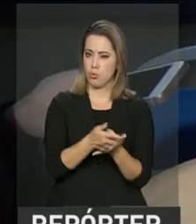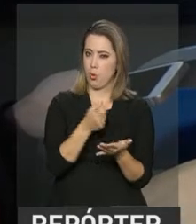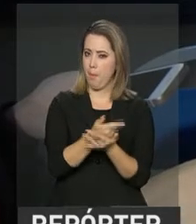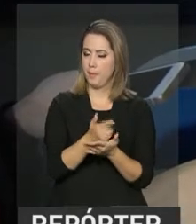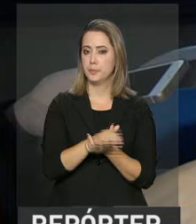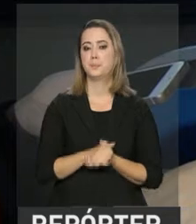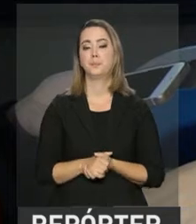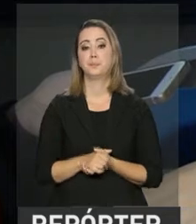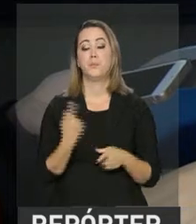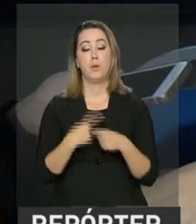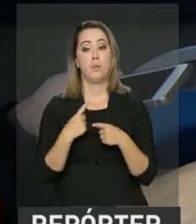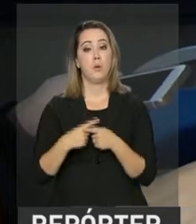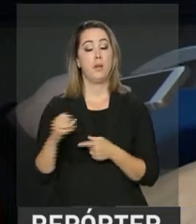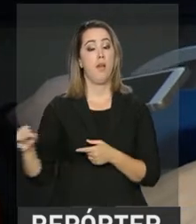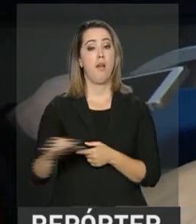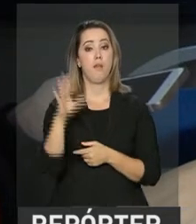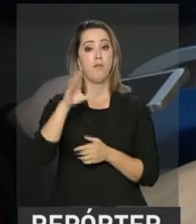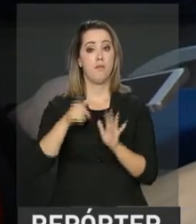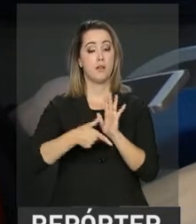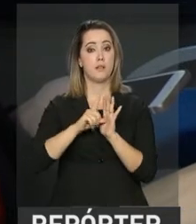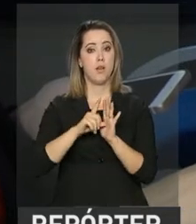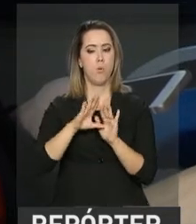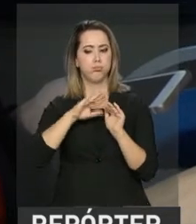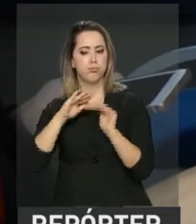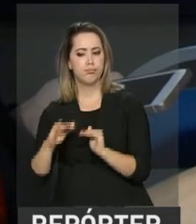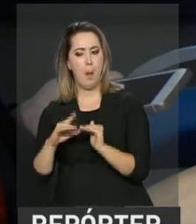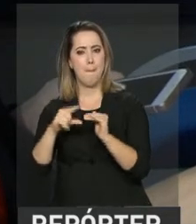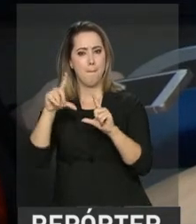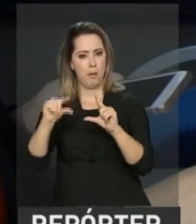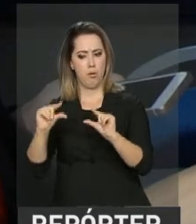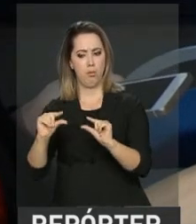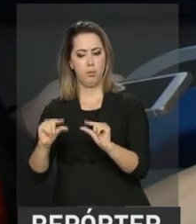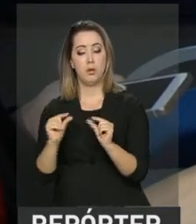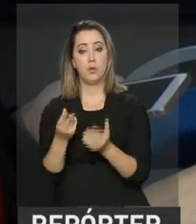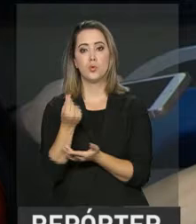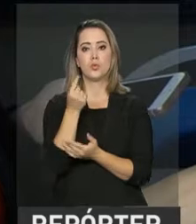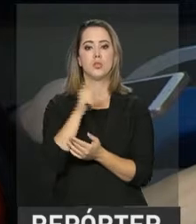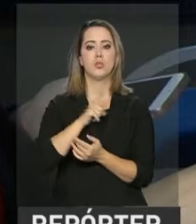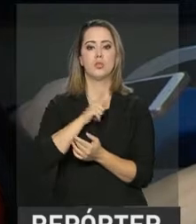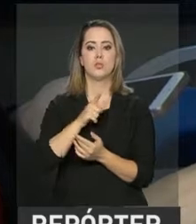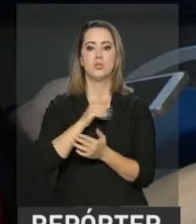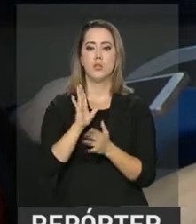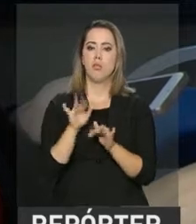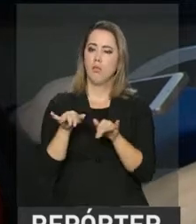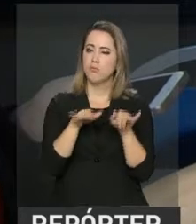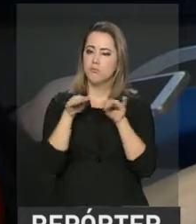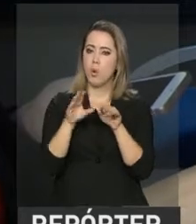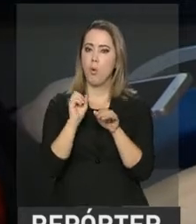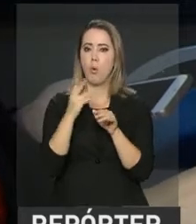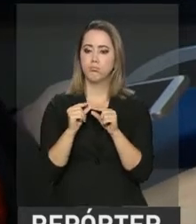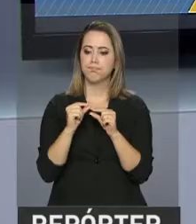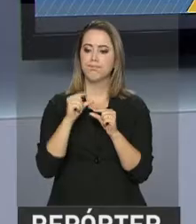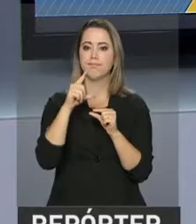a inflação deixa de subir, o dinheiro do consumidor, do brasileiro, tende ou a se estabilizar ou a render